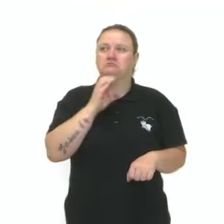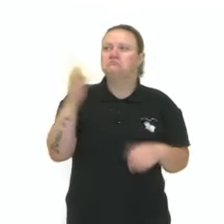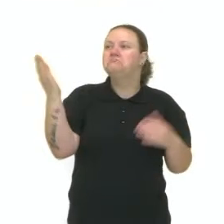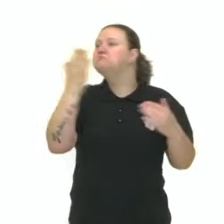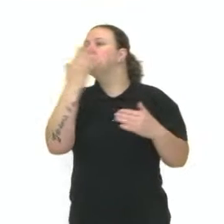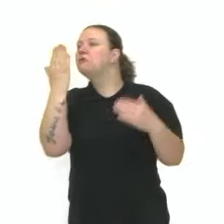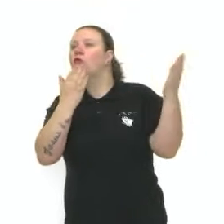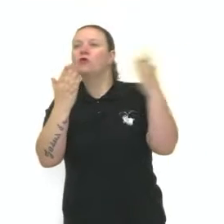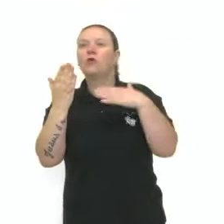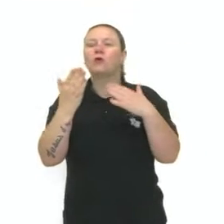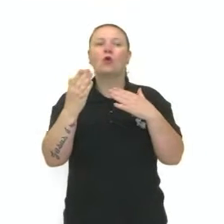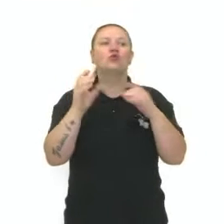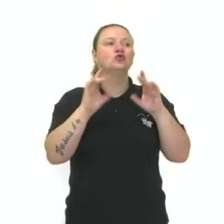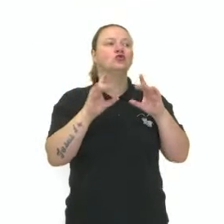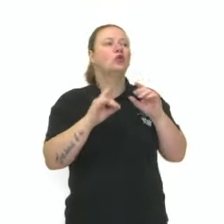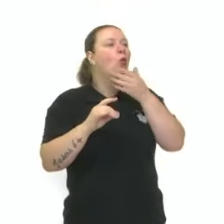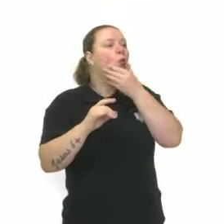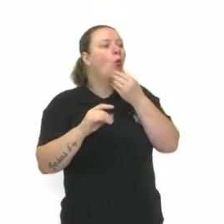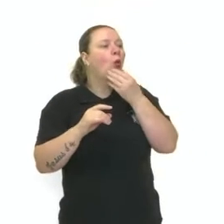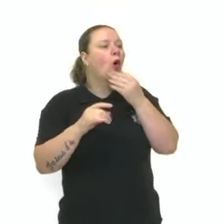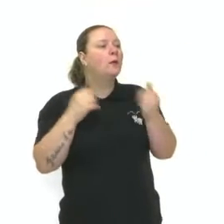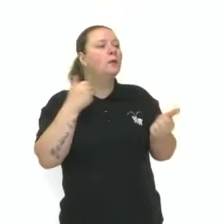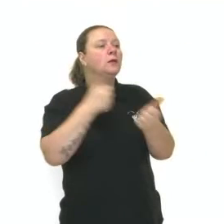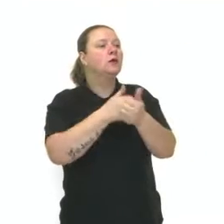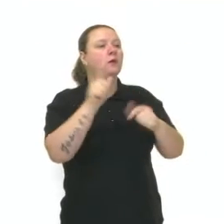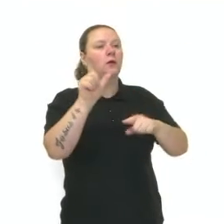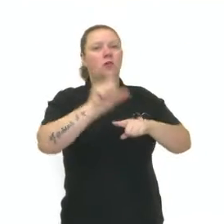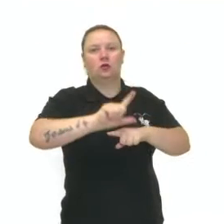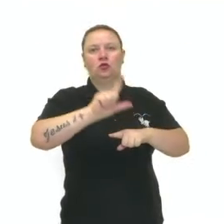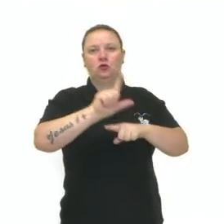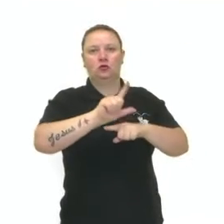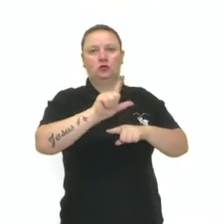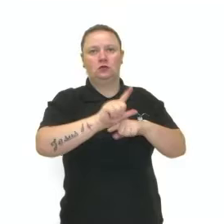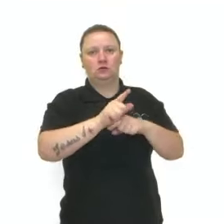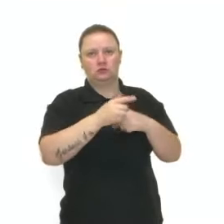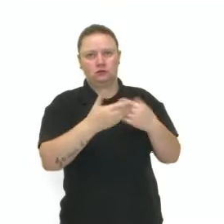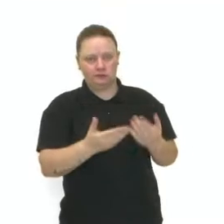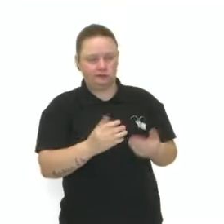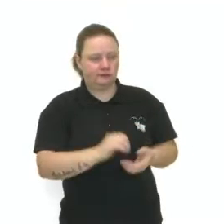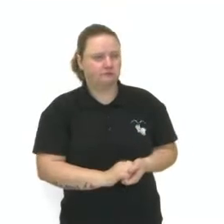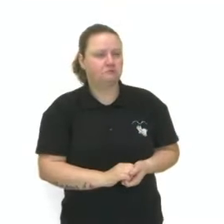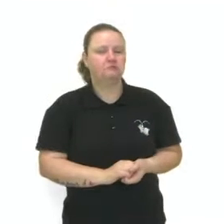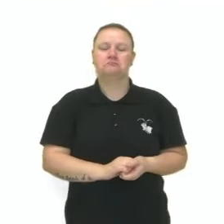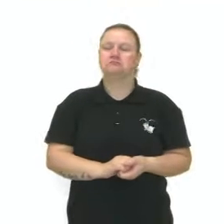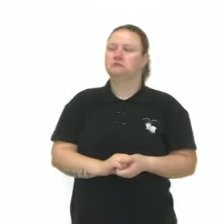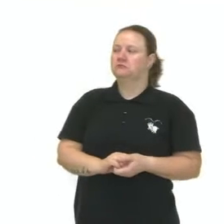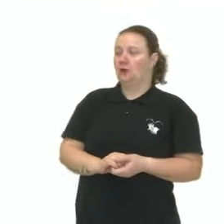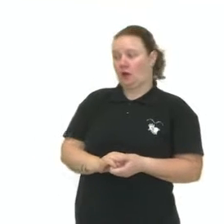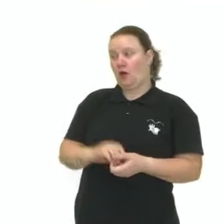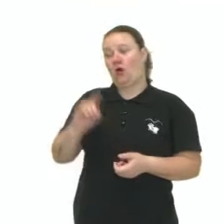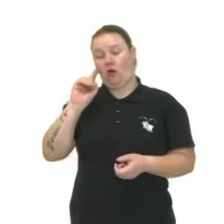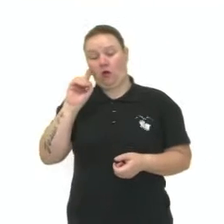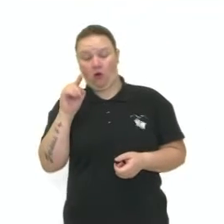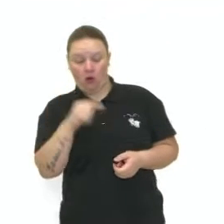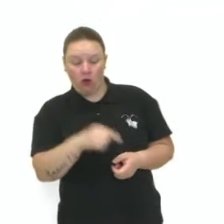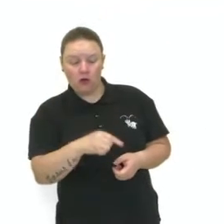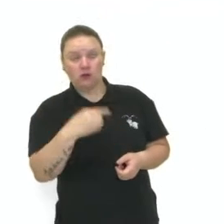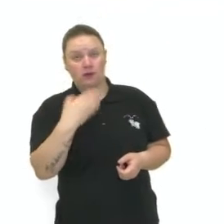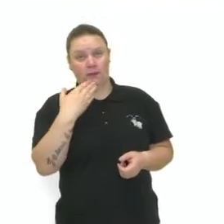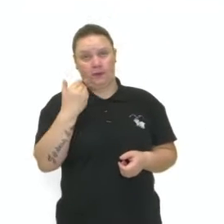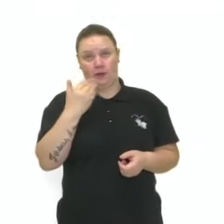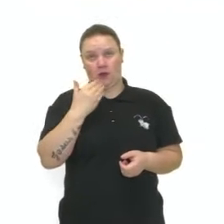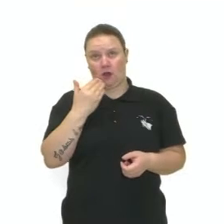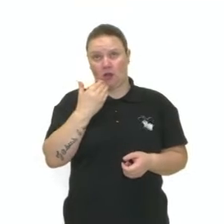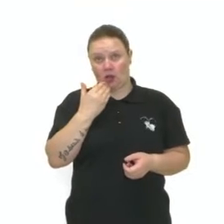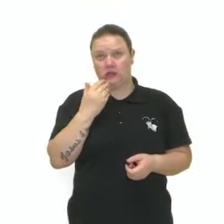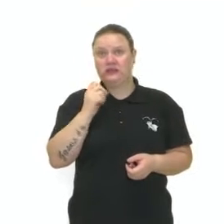salvo um homem que estava à porta de uma loja e que, sem o conhecer, lhe disse rindo: "Olha, se não dá por ela, perdia de